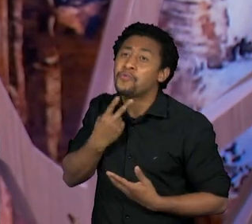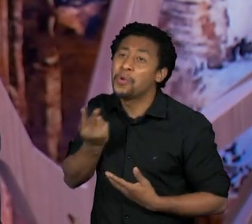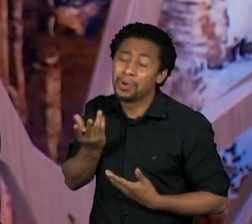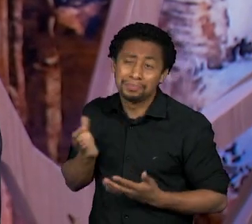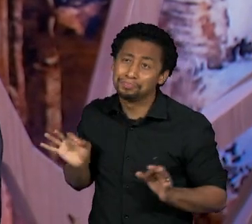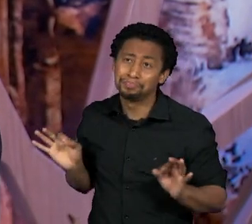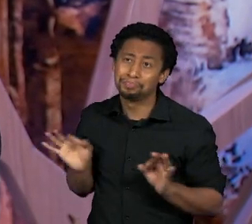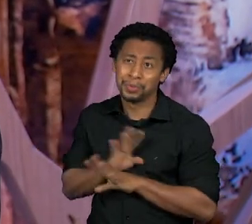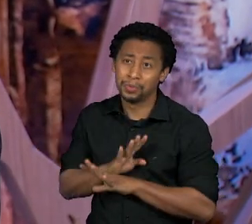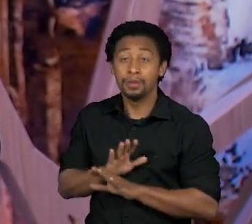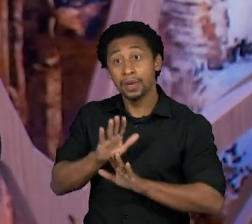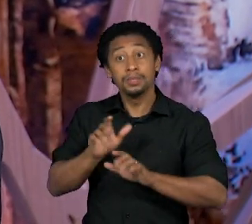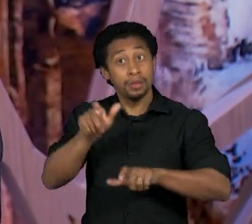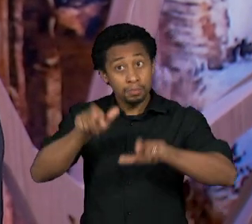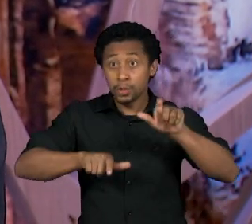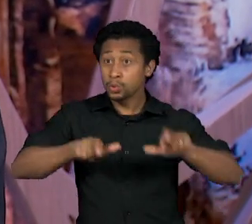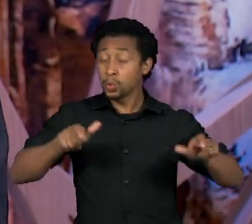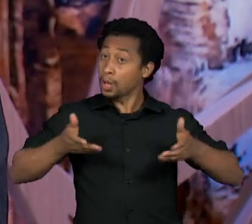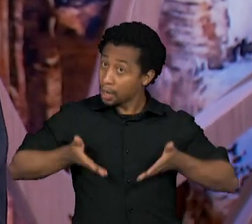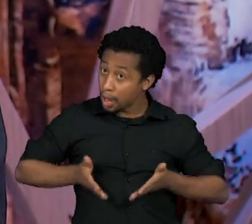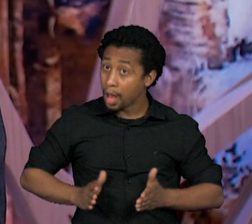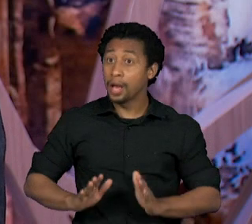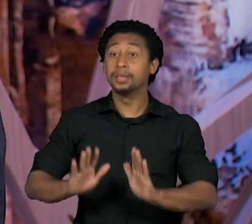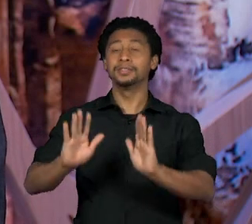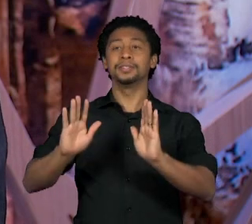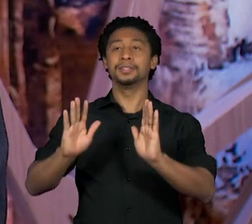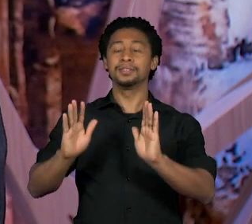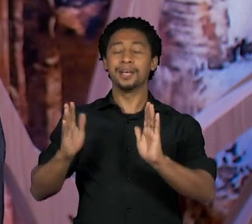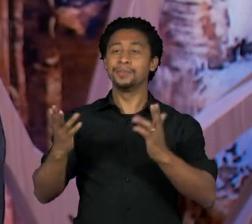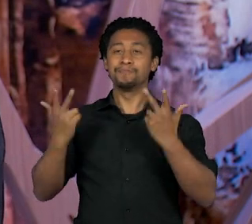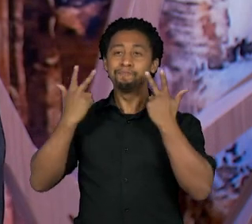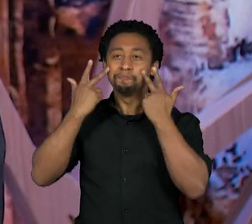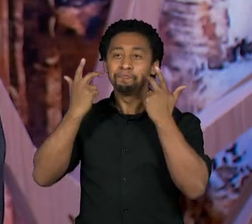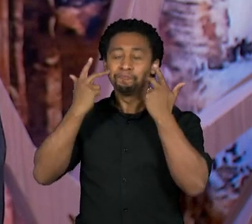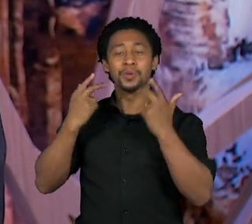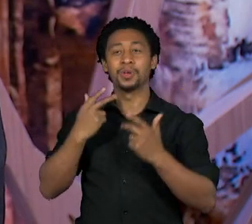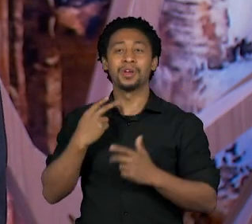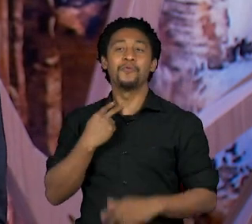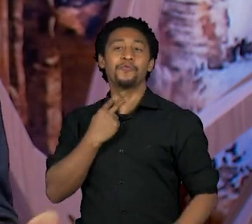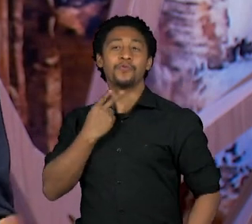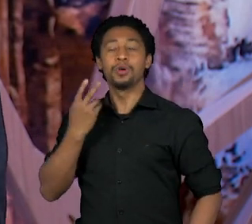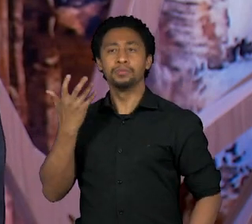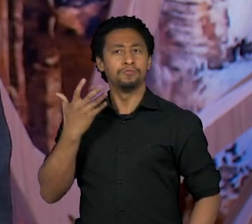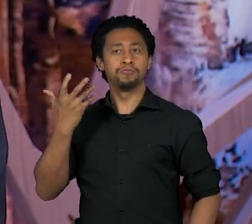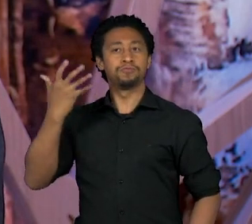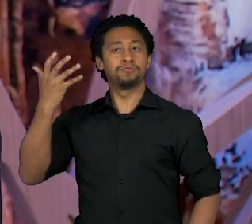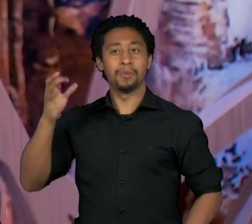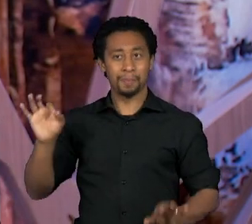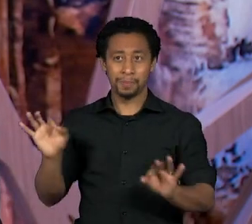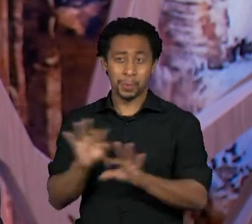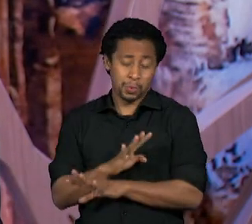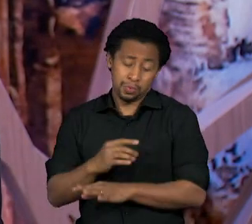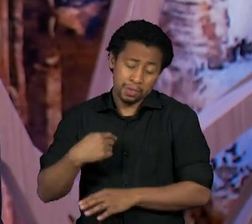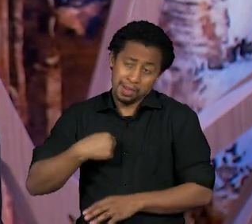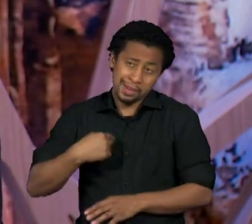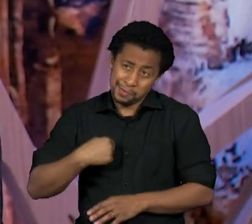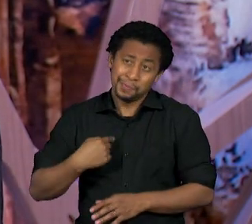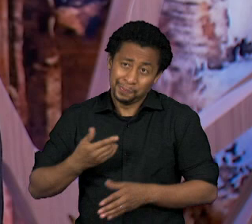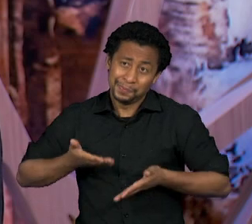com voz que a gente chama de voz natural. O meu caso, certo? Eu sou uma bênção,